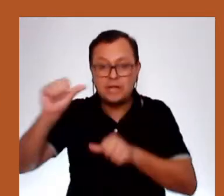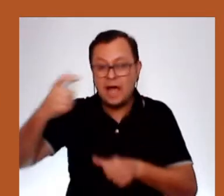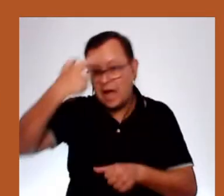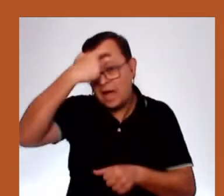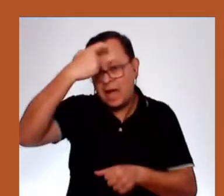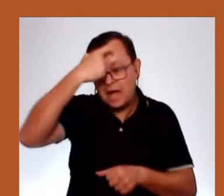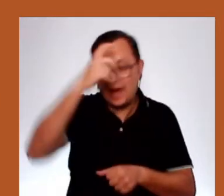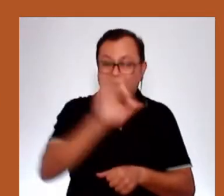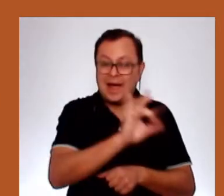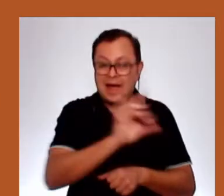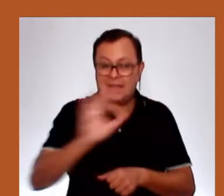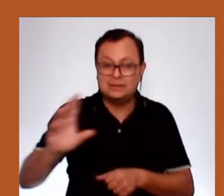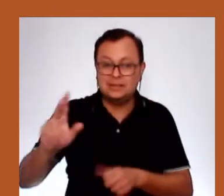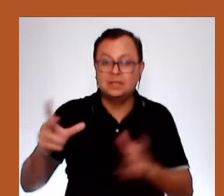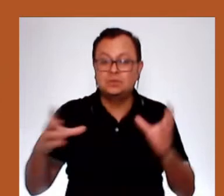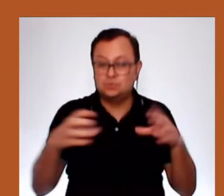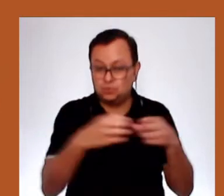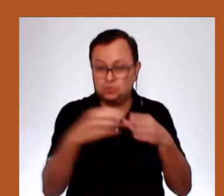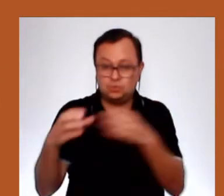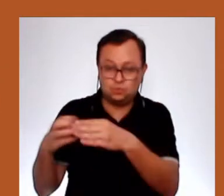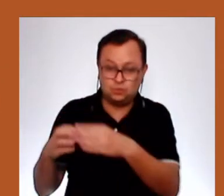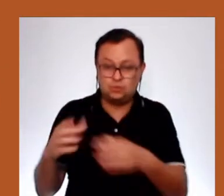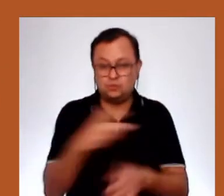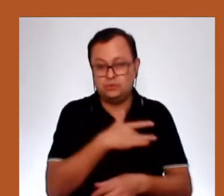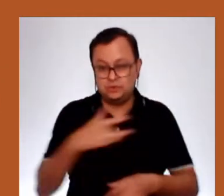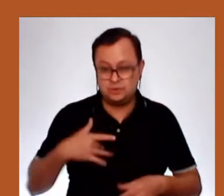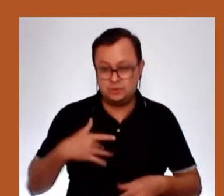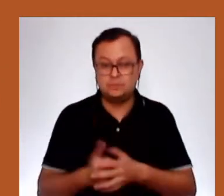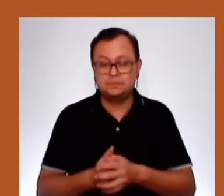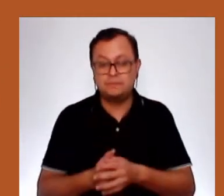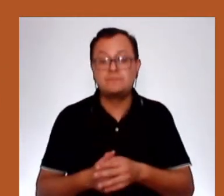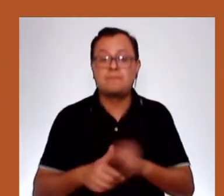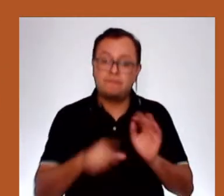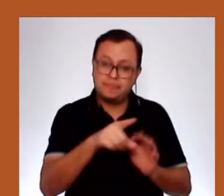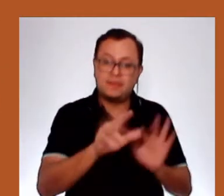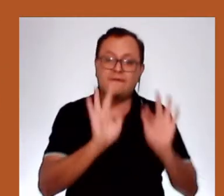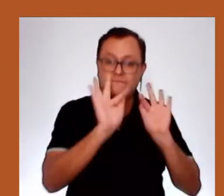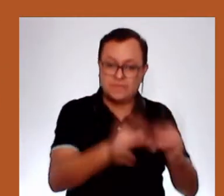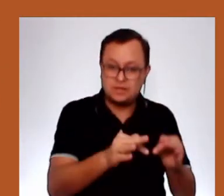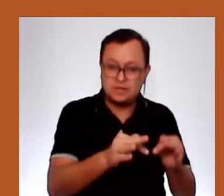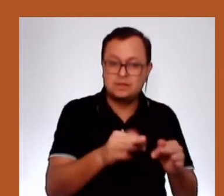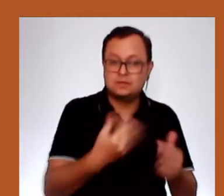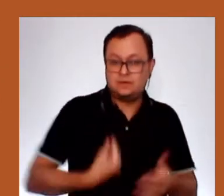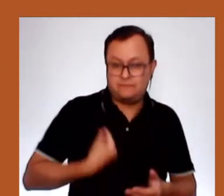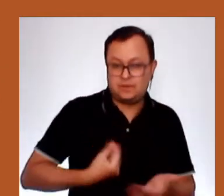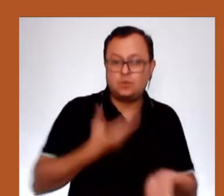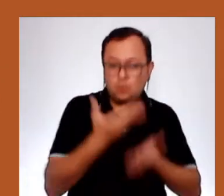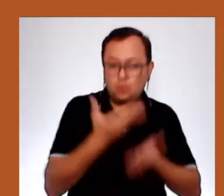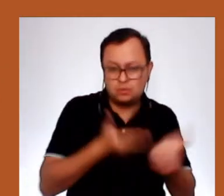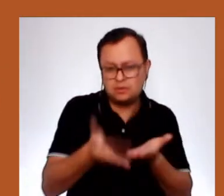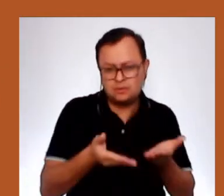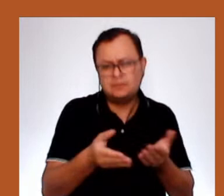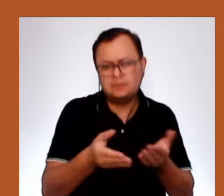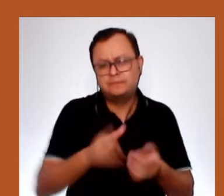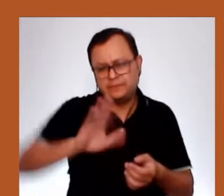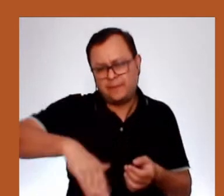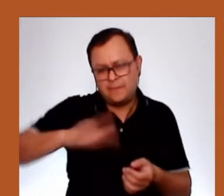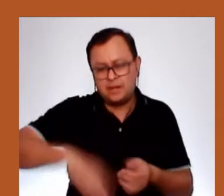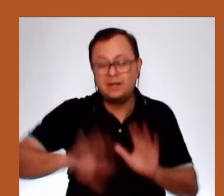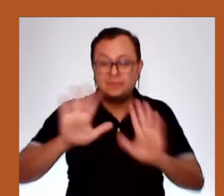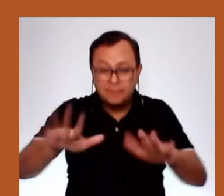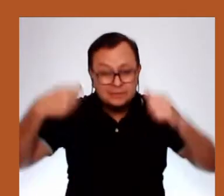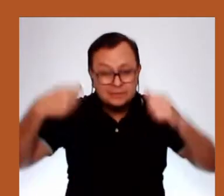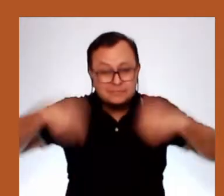ele pode ser mais barato e mais, até mais acessível, mas precisa antes combater preconceito, precisa antes ter